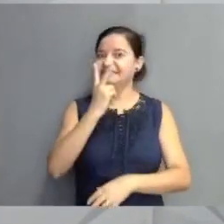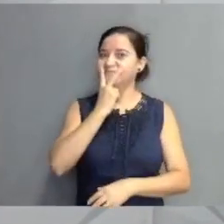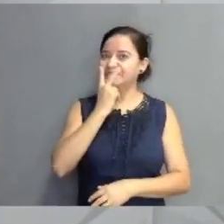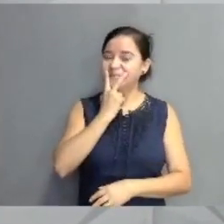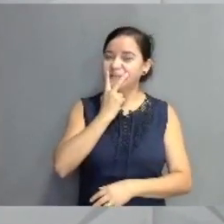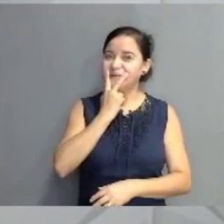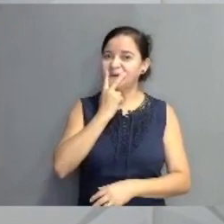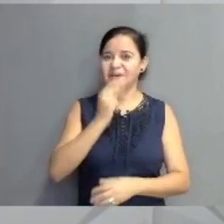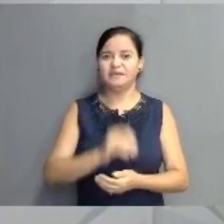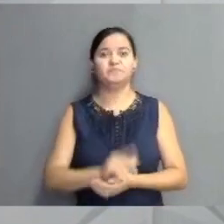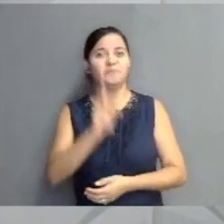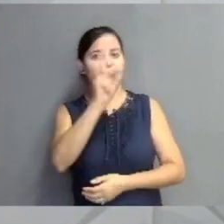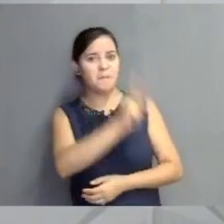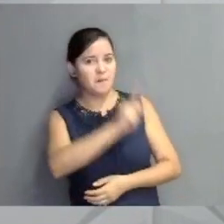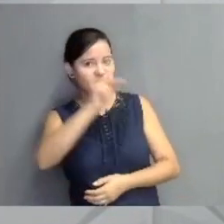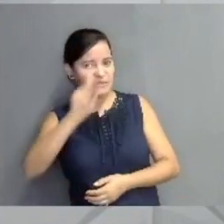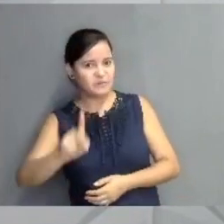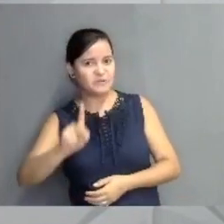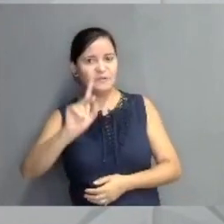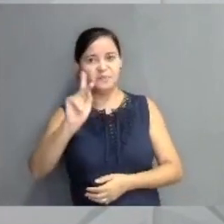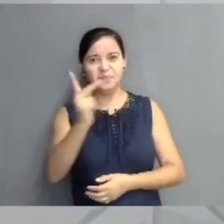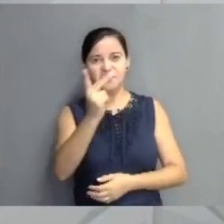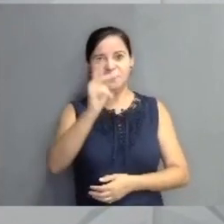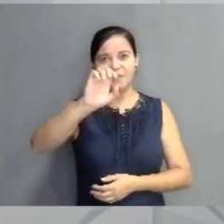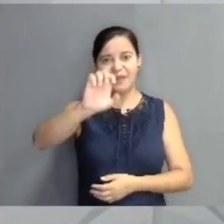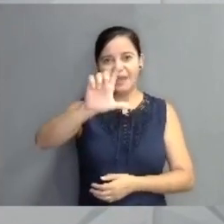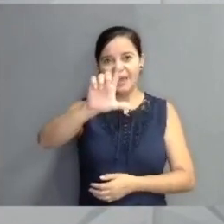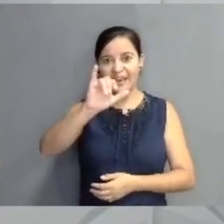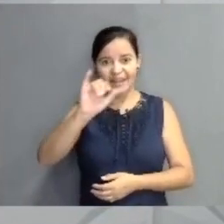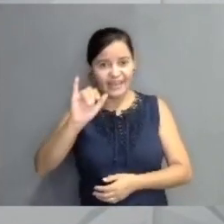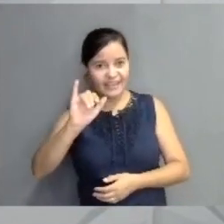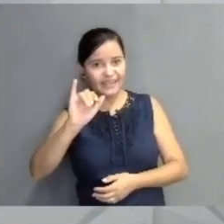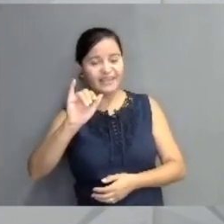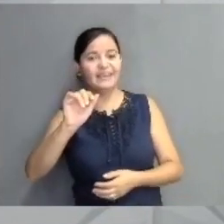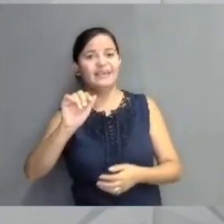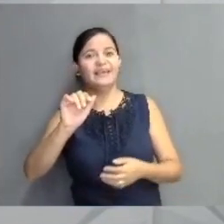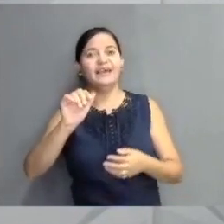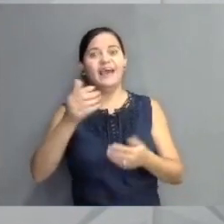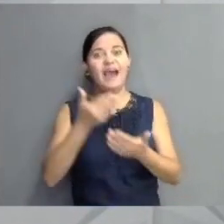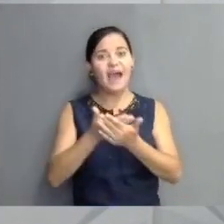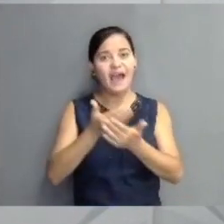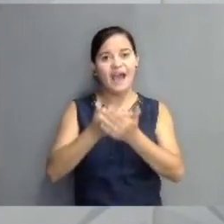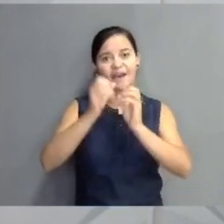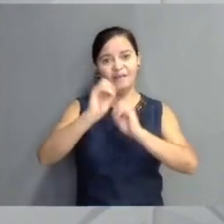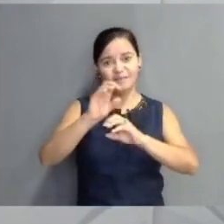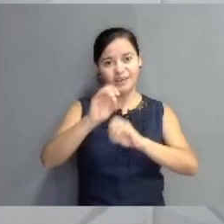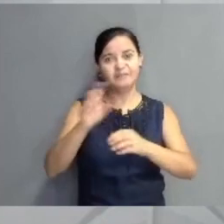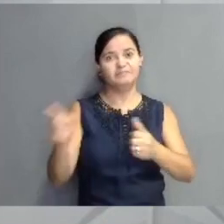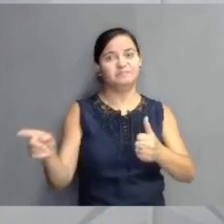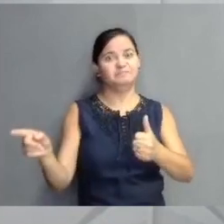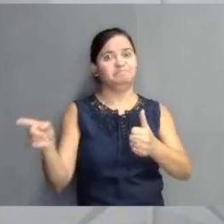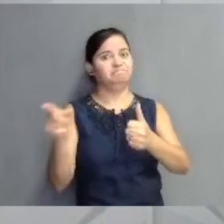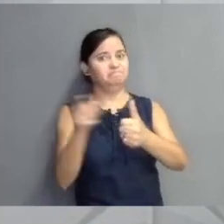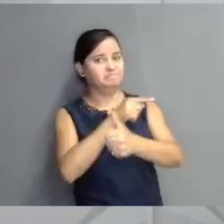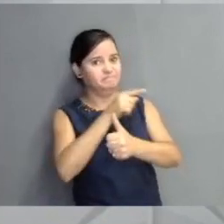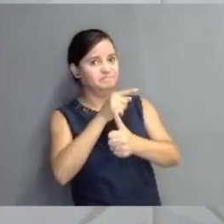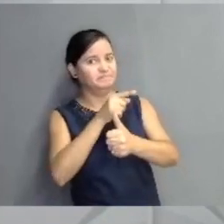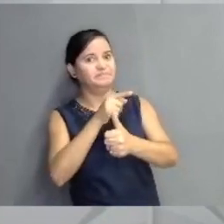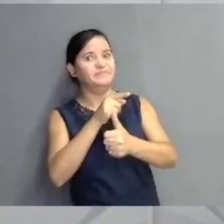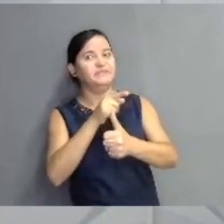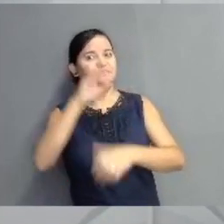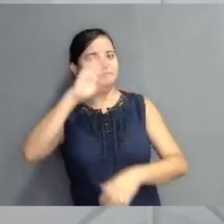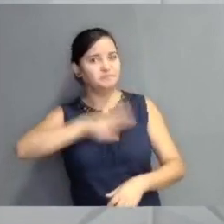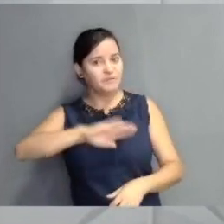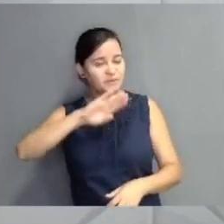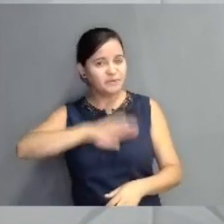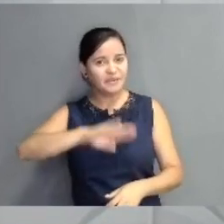Antão. Sou eu, professor Eli Andrade, e vou estar com vocês aí na aula número 1 de língua portuguesa para as turmas do 8º ano.